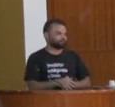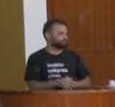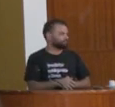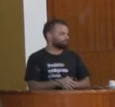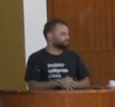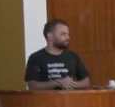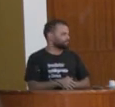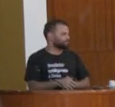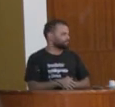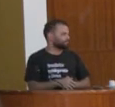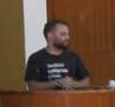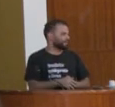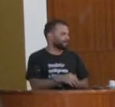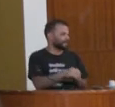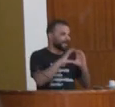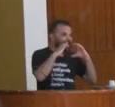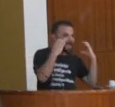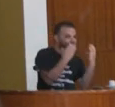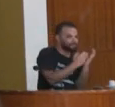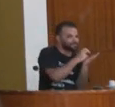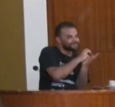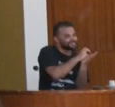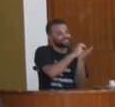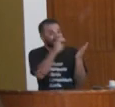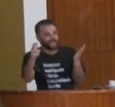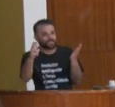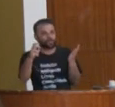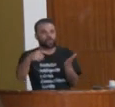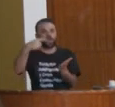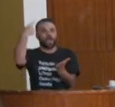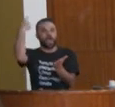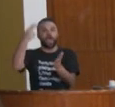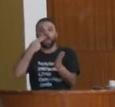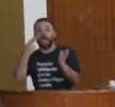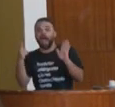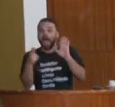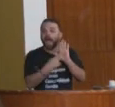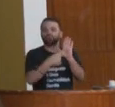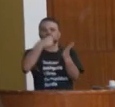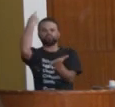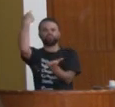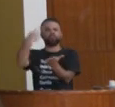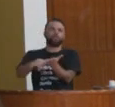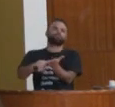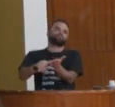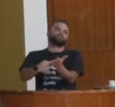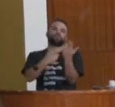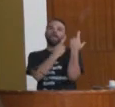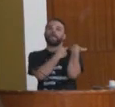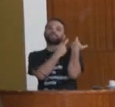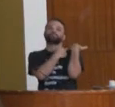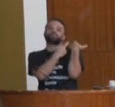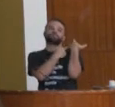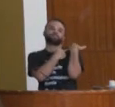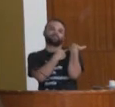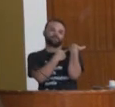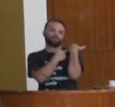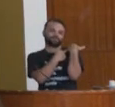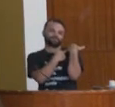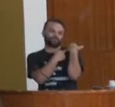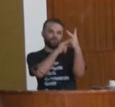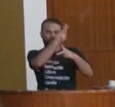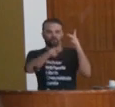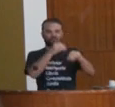né, e assumiu um compromisso com a população de Volta Redonda, maior ainda, que era assumir a pasta da pessoa